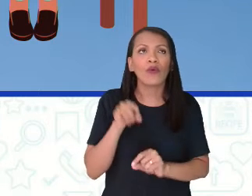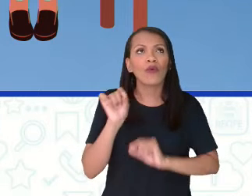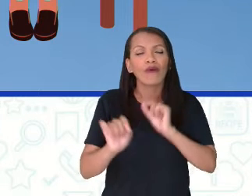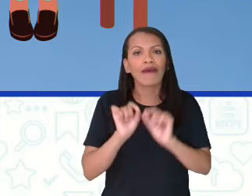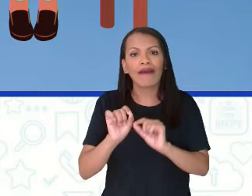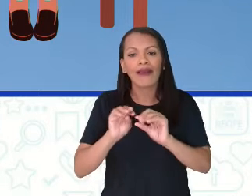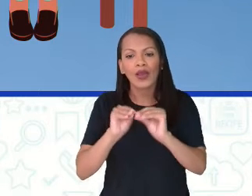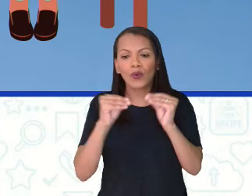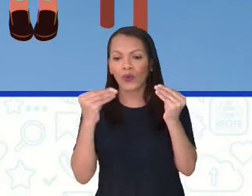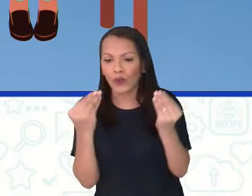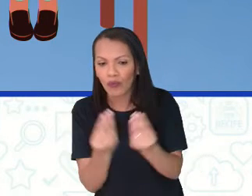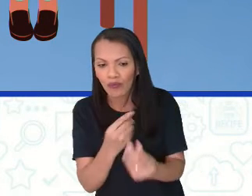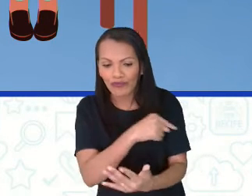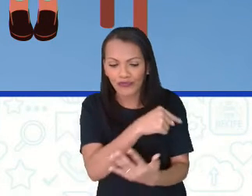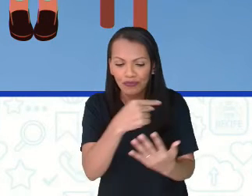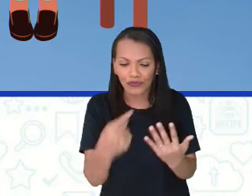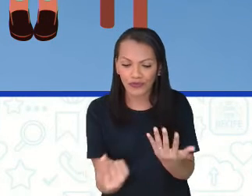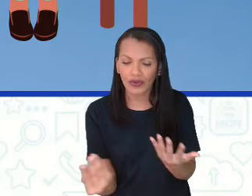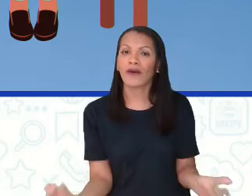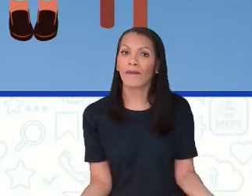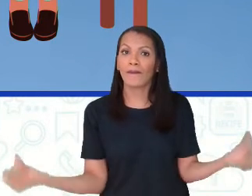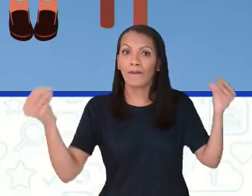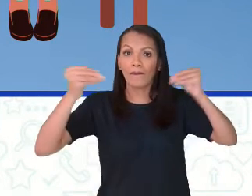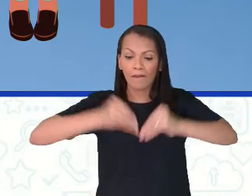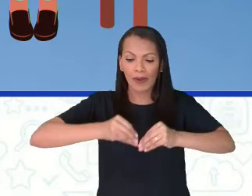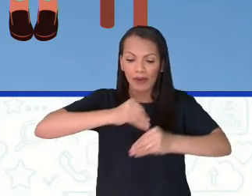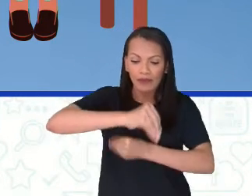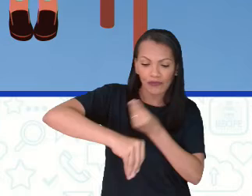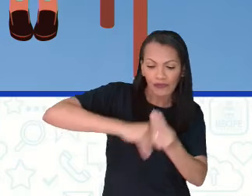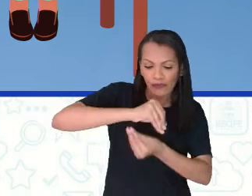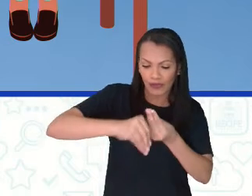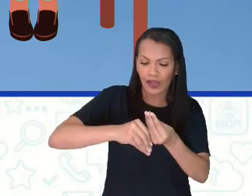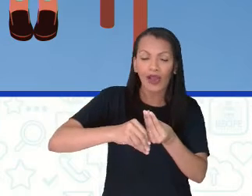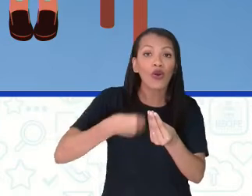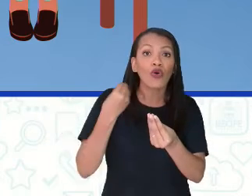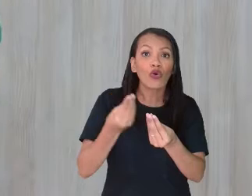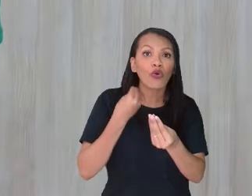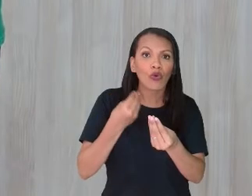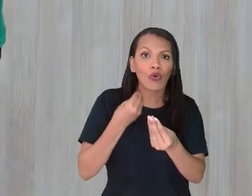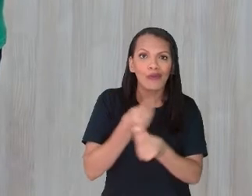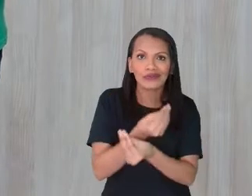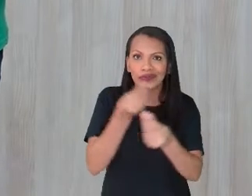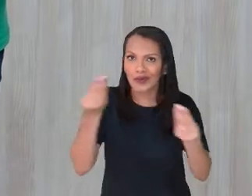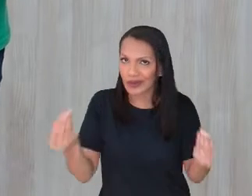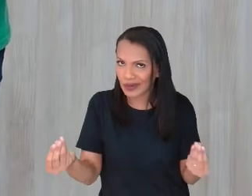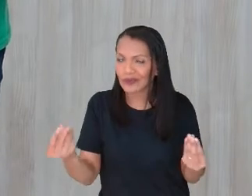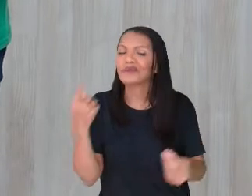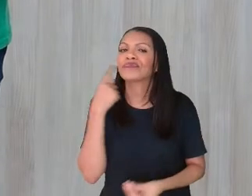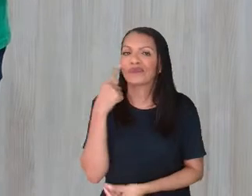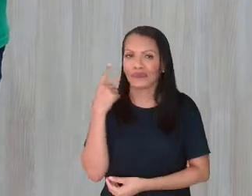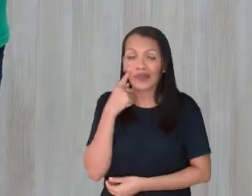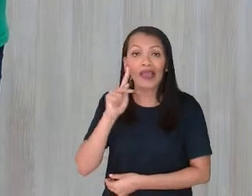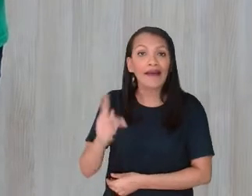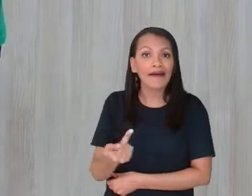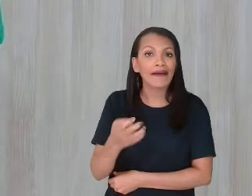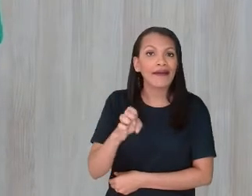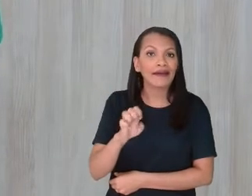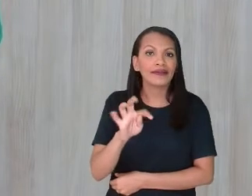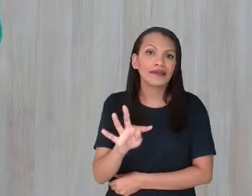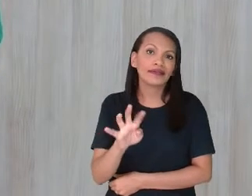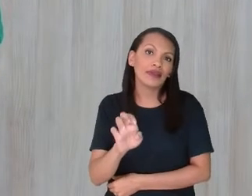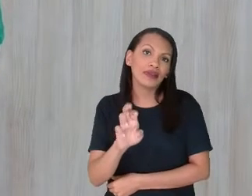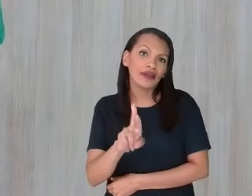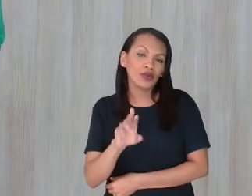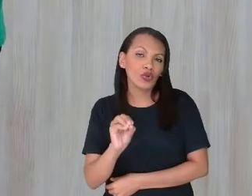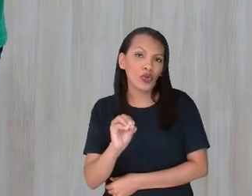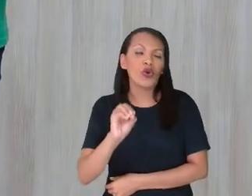constituintes. Então, a gente viu que na separação de mistura heterogênea, a gente já sabia até quantas substâncias mais ou menos estavam